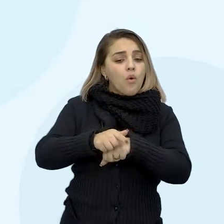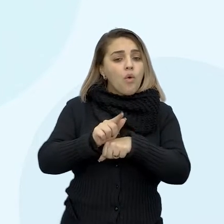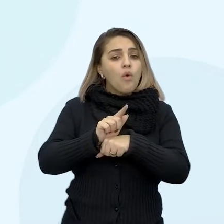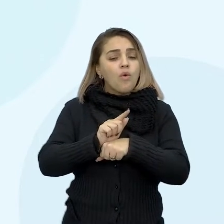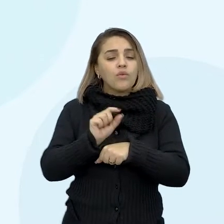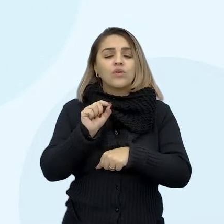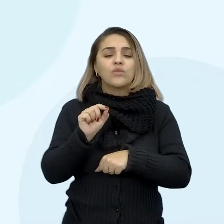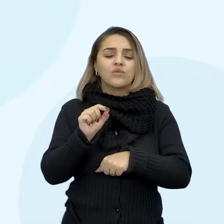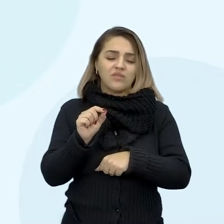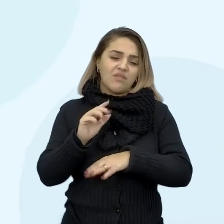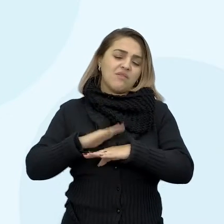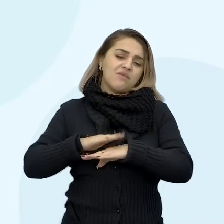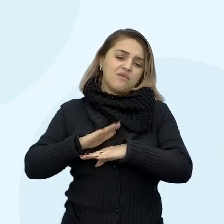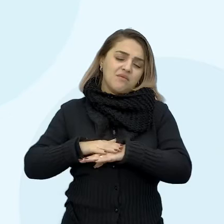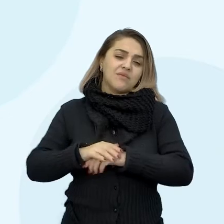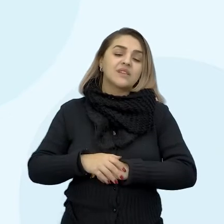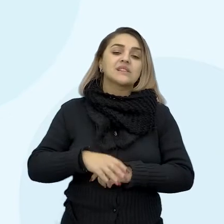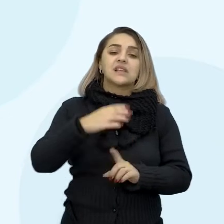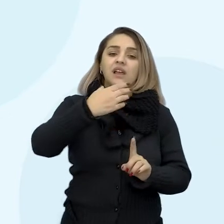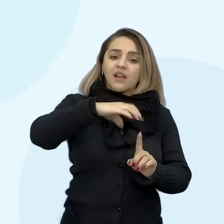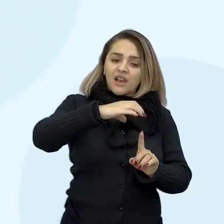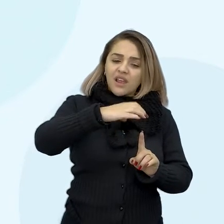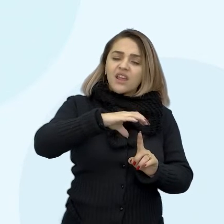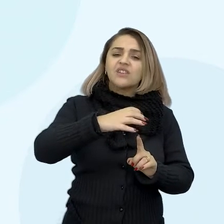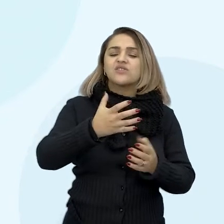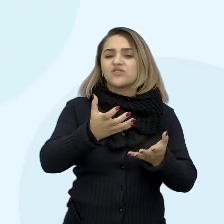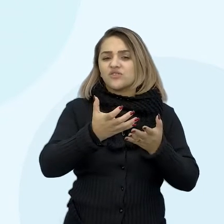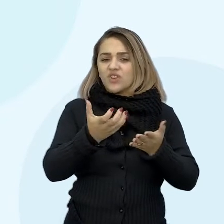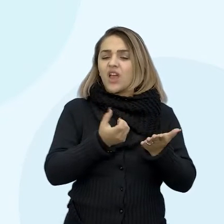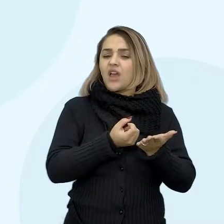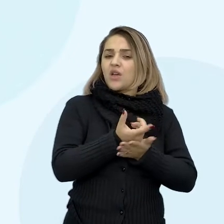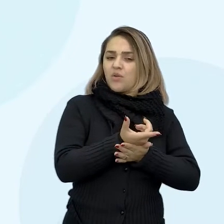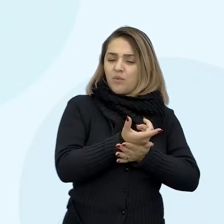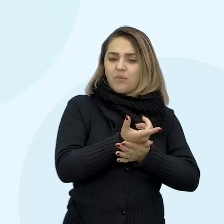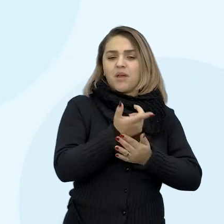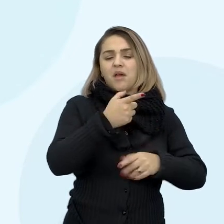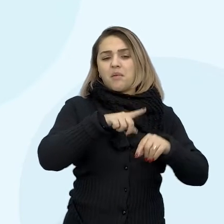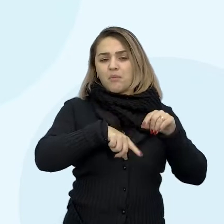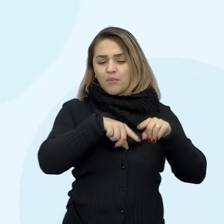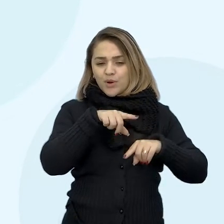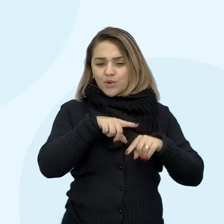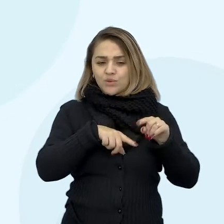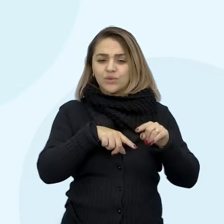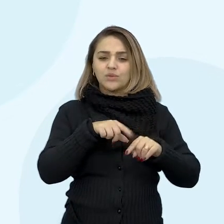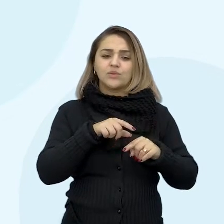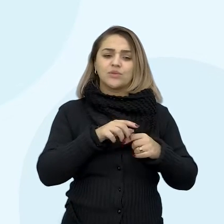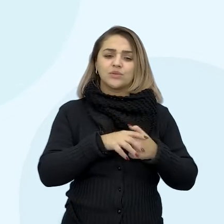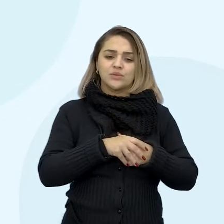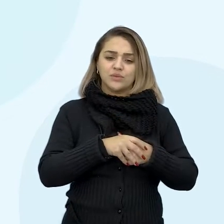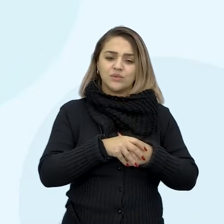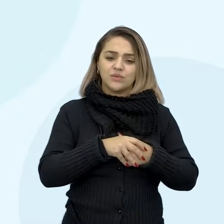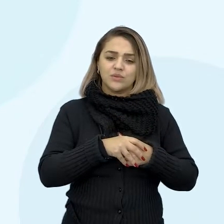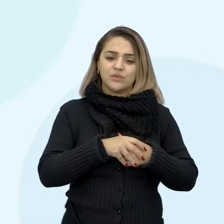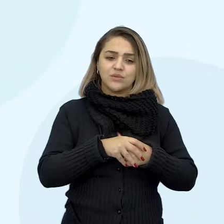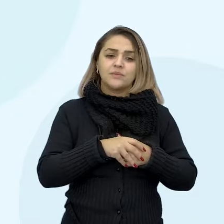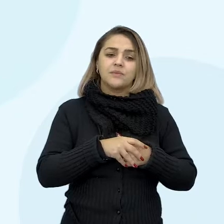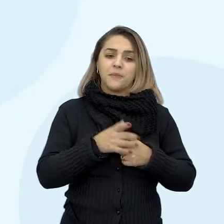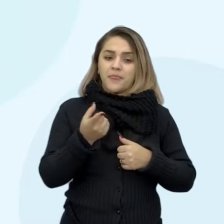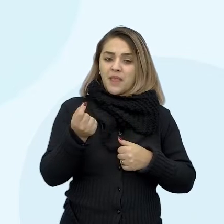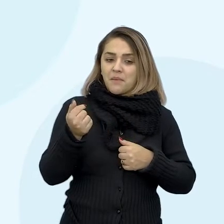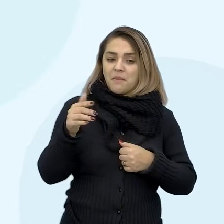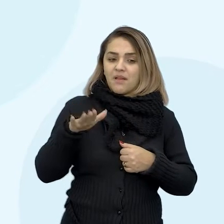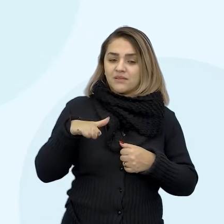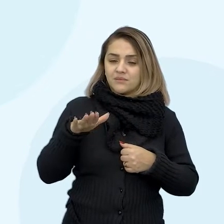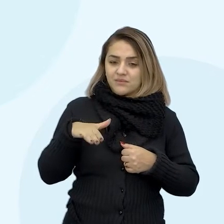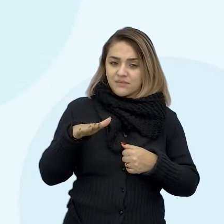Consumidores, então, que gostariam de comprar produtos, alimentos, com um custo bem mais